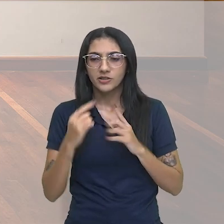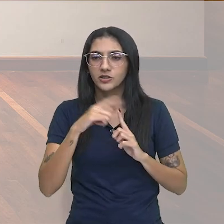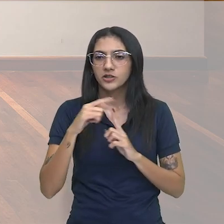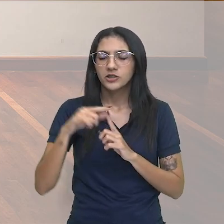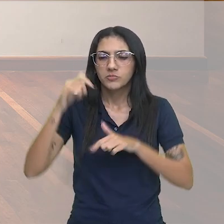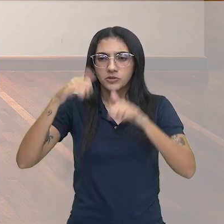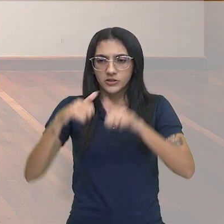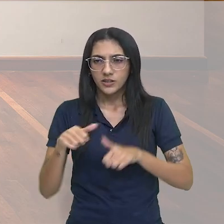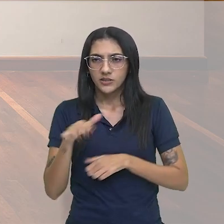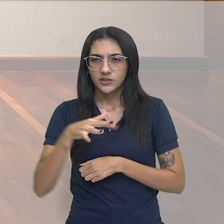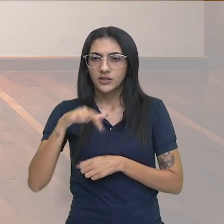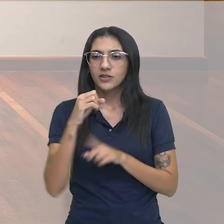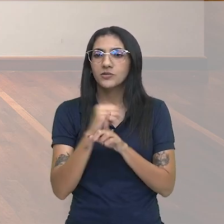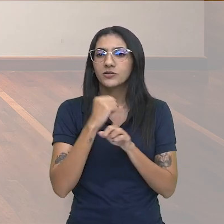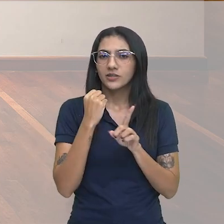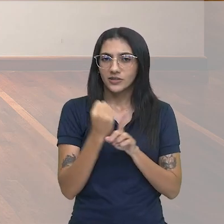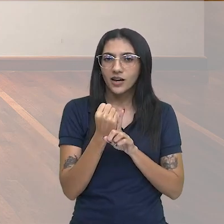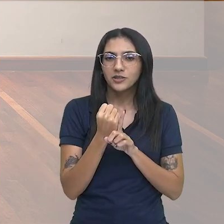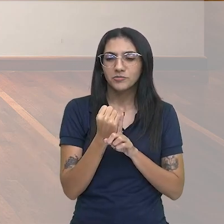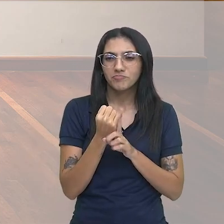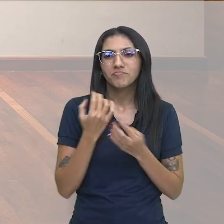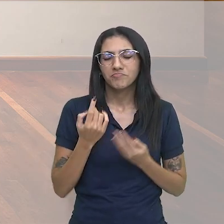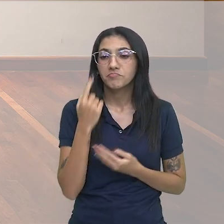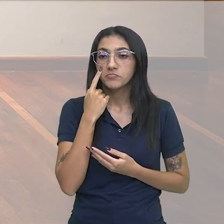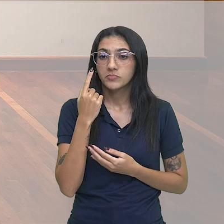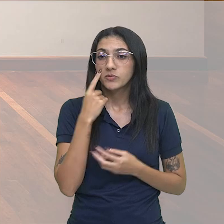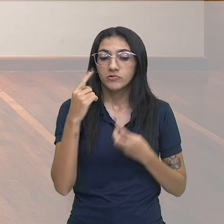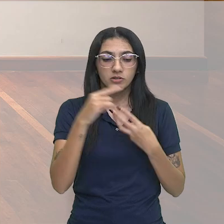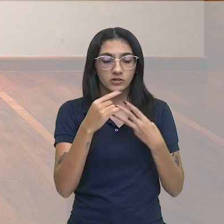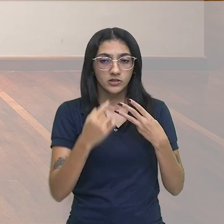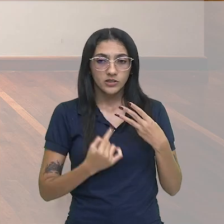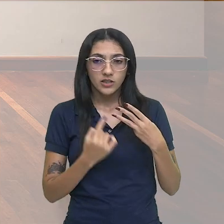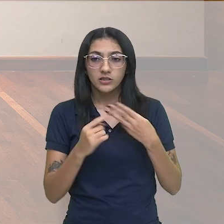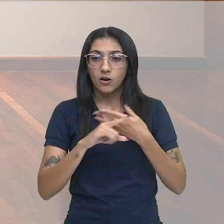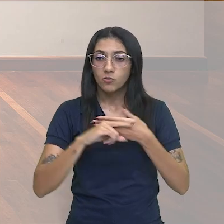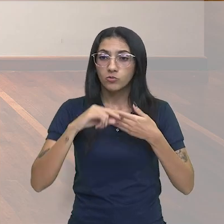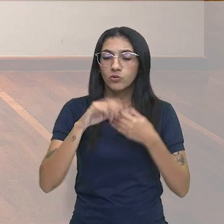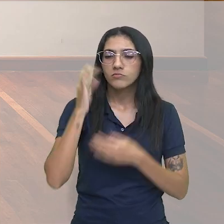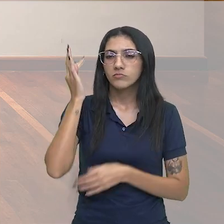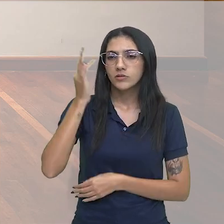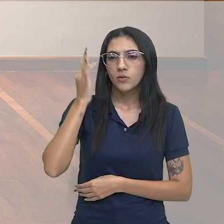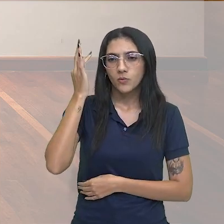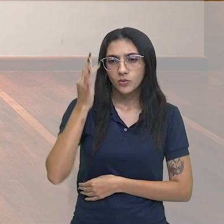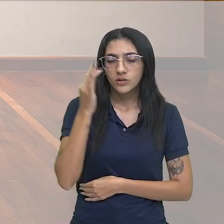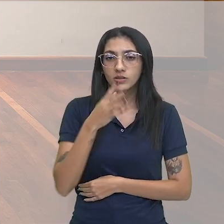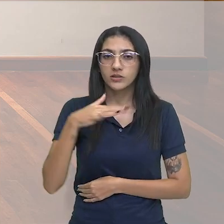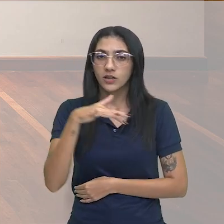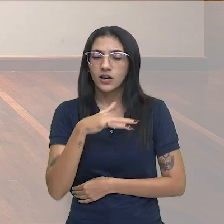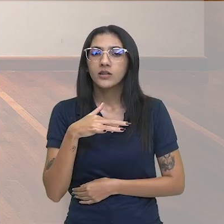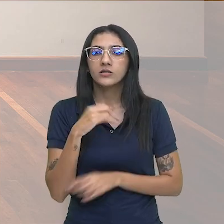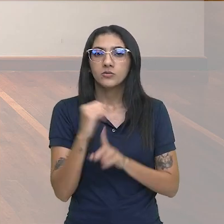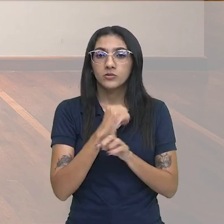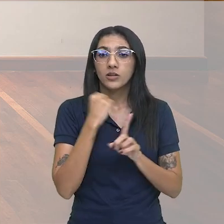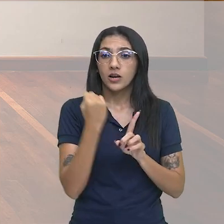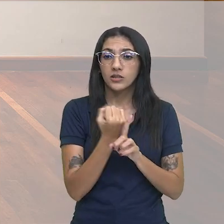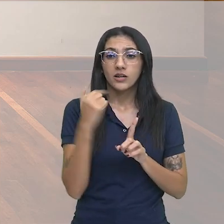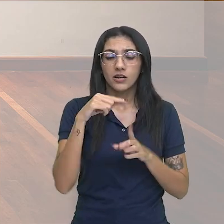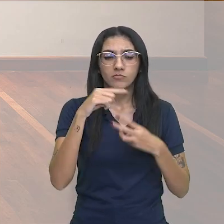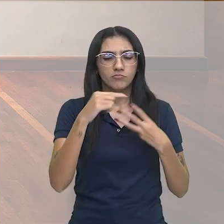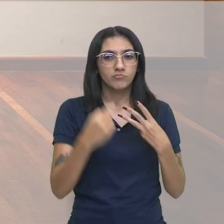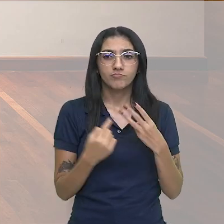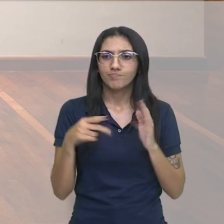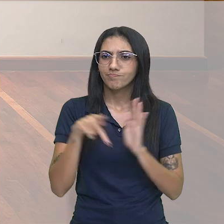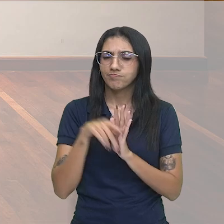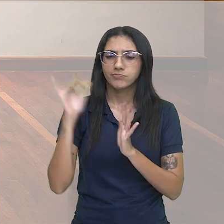análise da sociedade. Então, nós vimos aí esses três teóricos, né, da sociologia, que são considerados clássicos